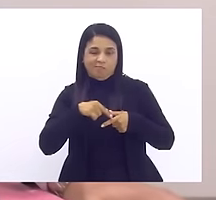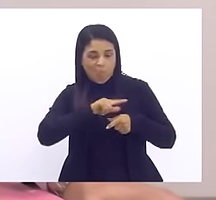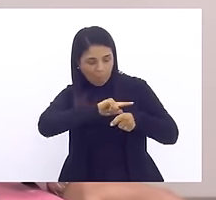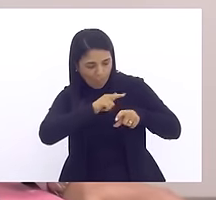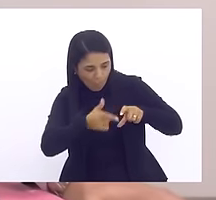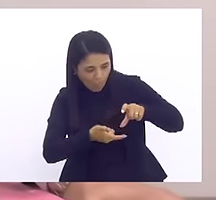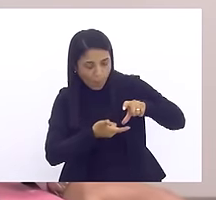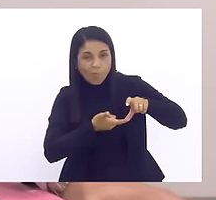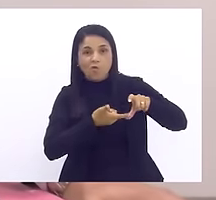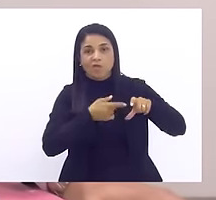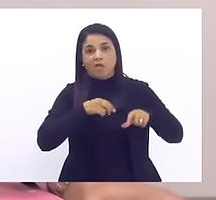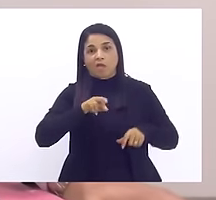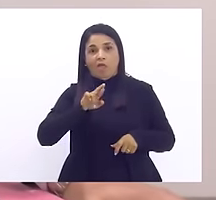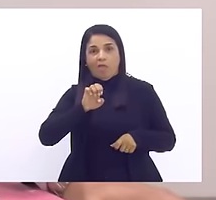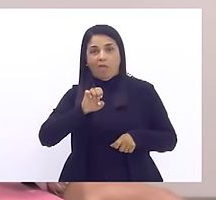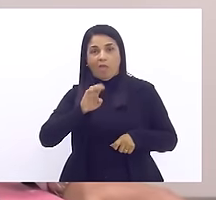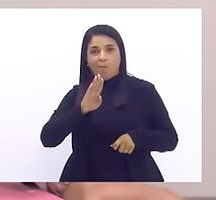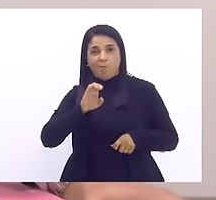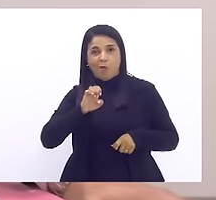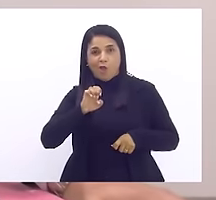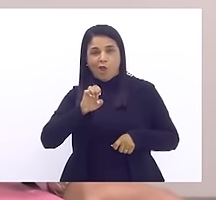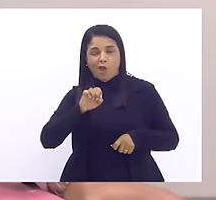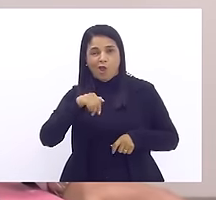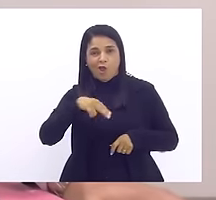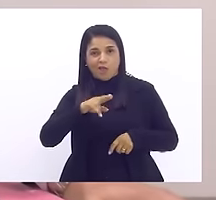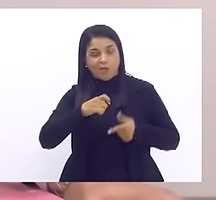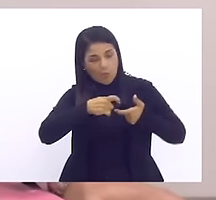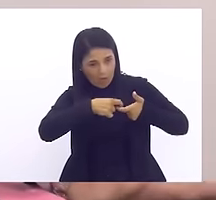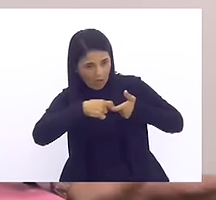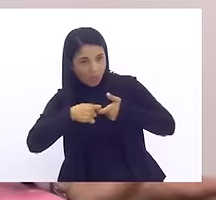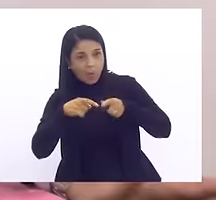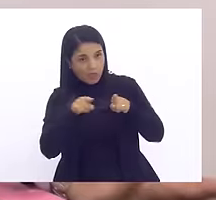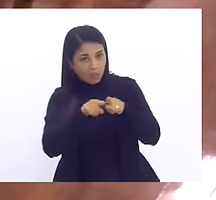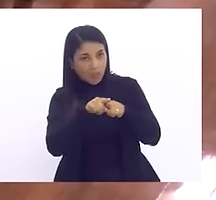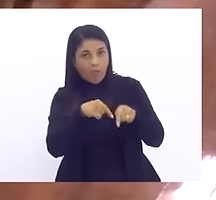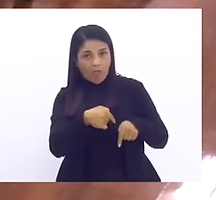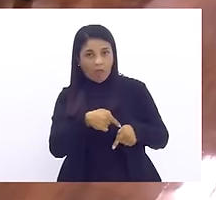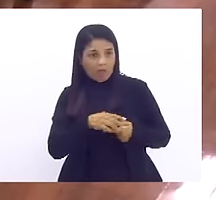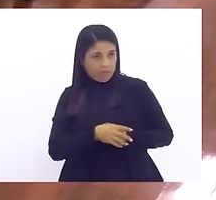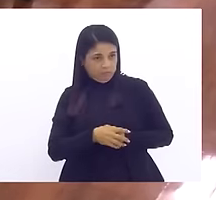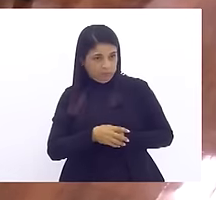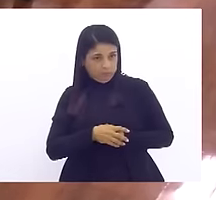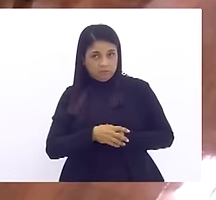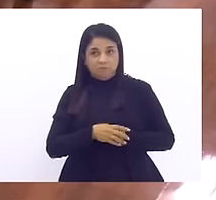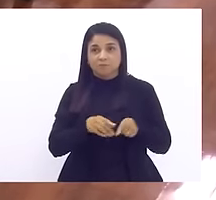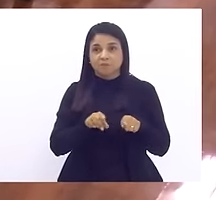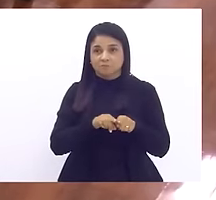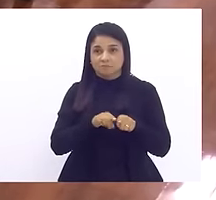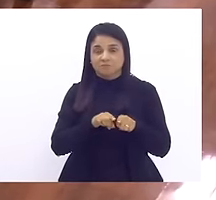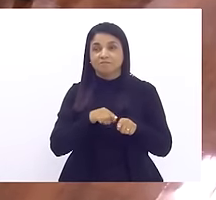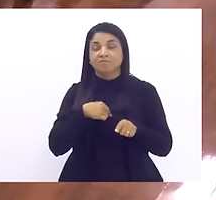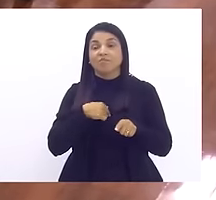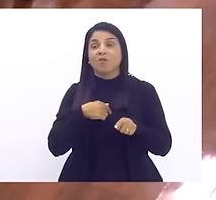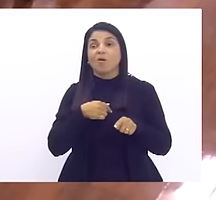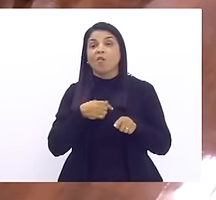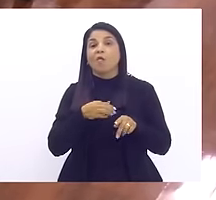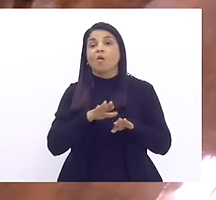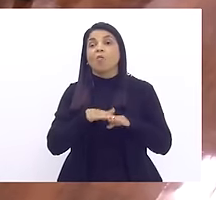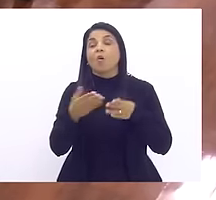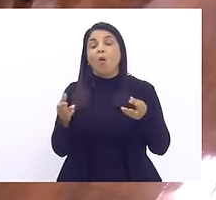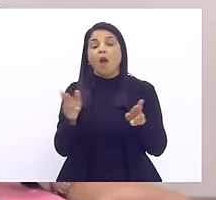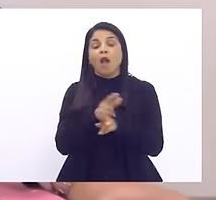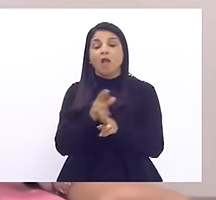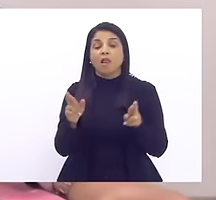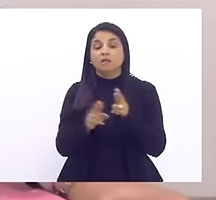os pneus carecas eu já vou essa em setembro eu vou anotar aqui uma relação da